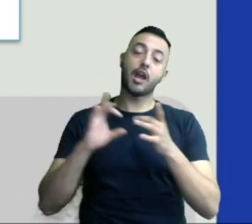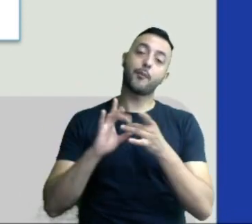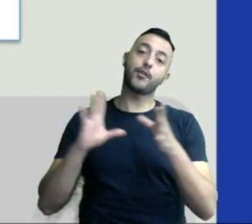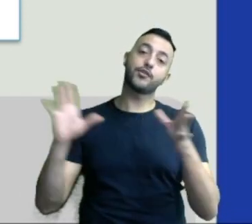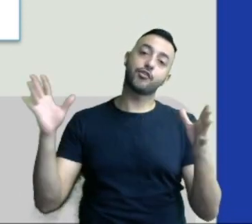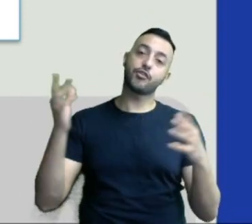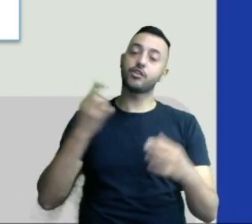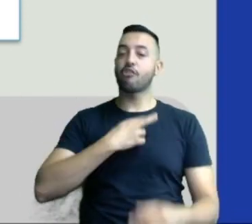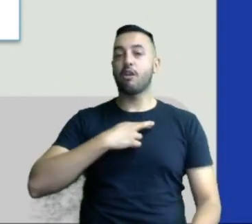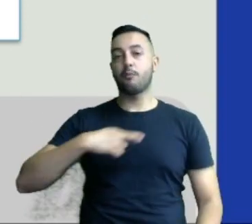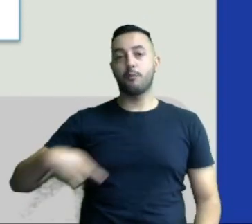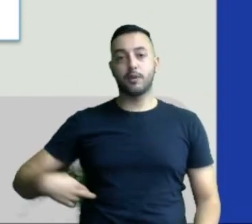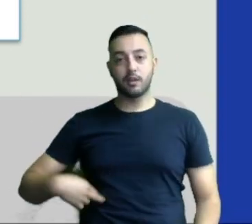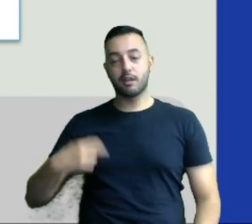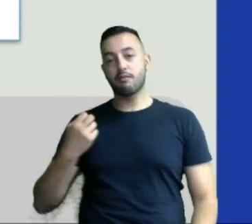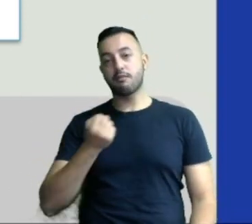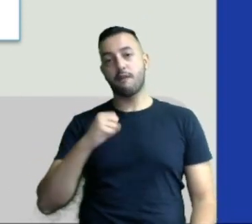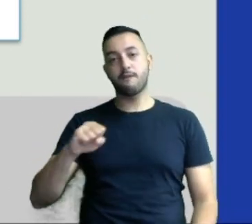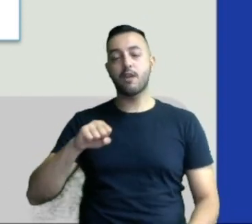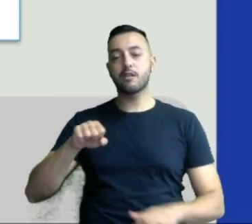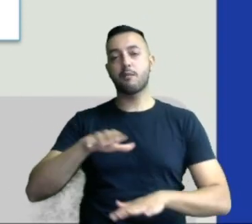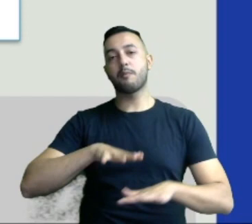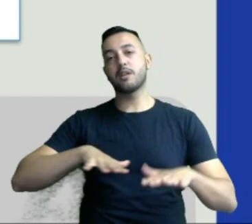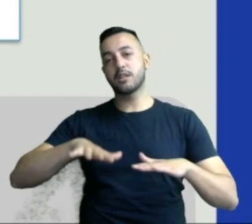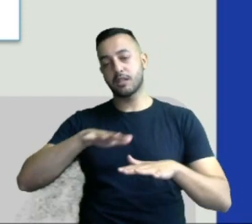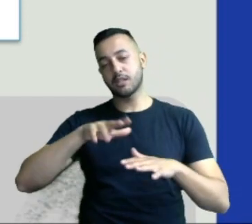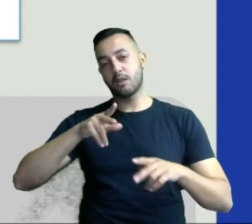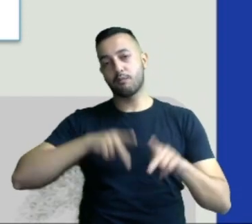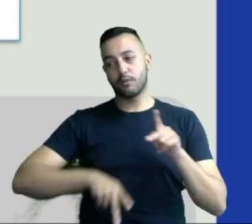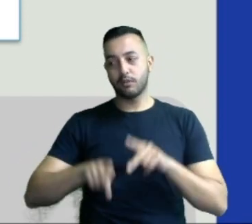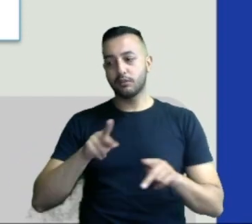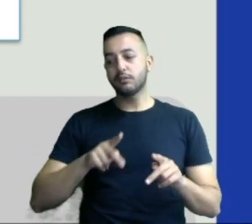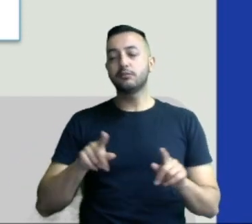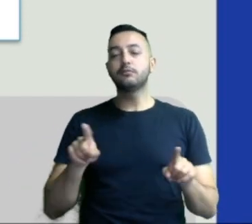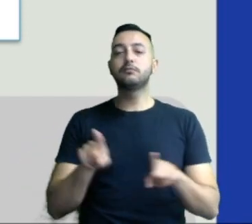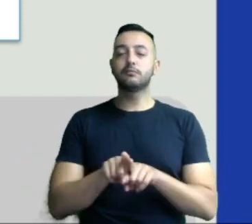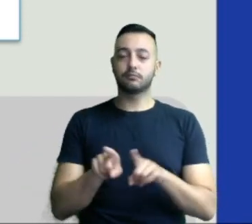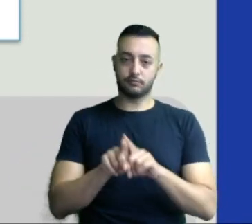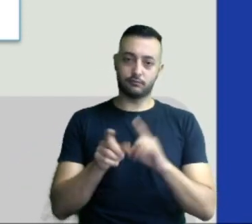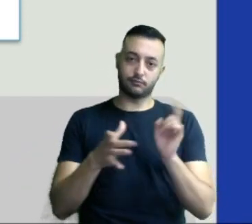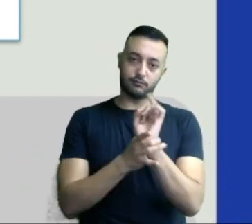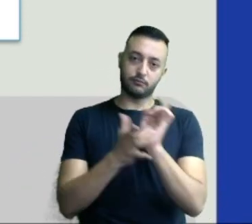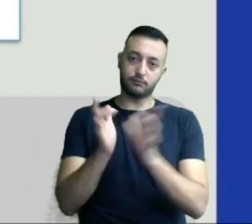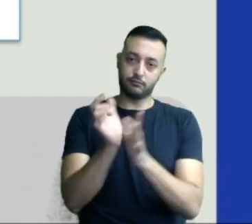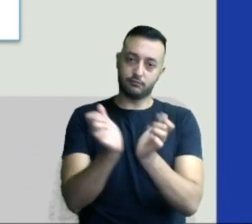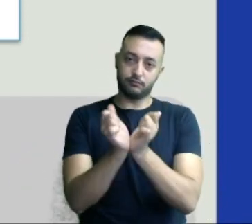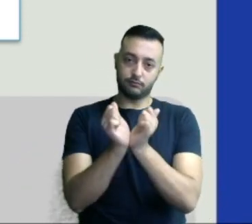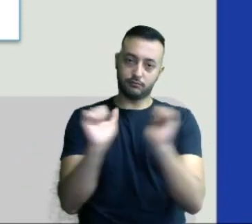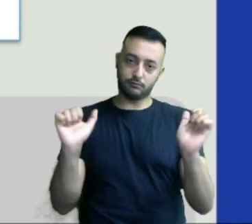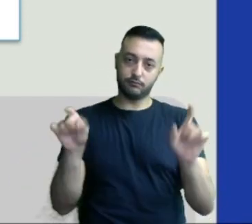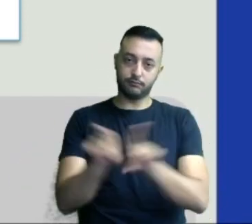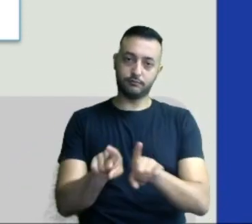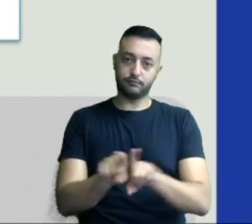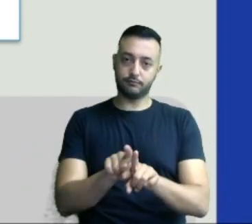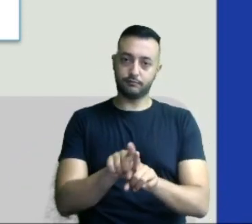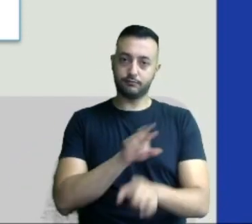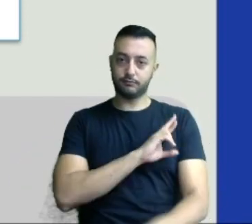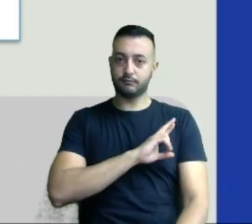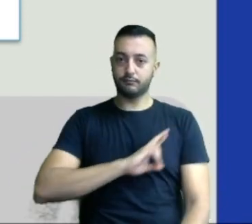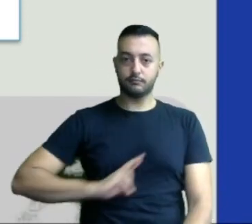republicanos, na defesa da mobilização popular, para que tanto a abolição quanto a república